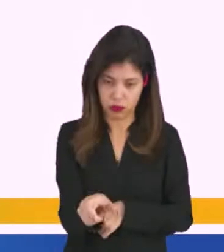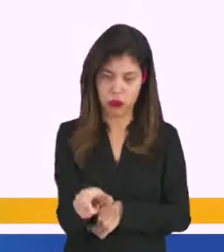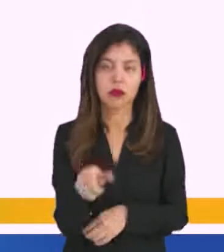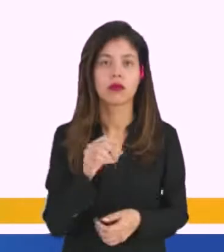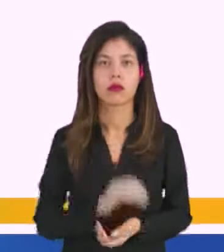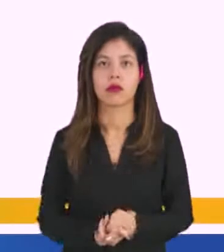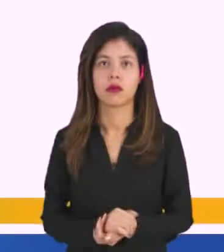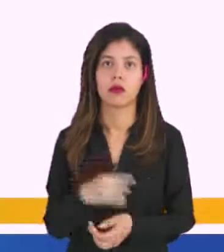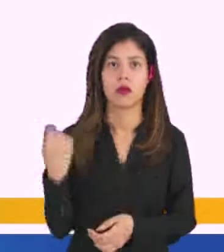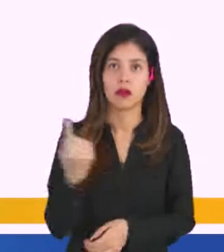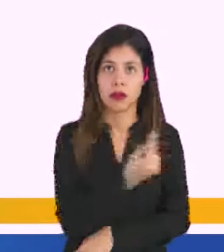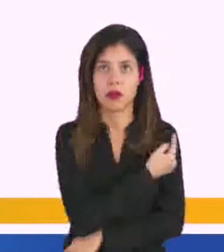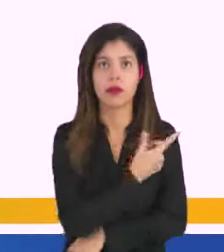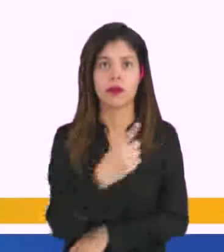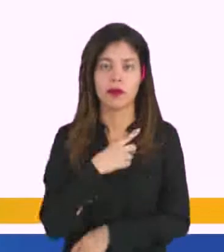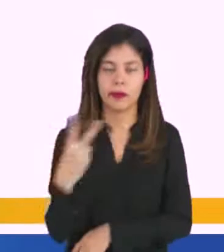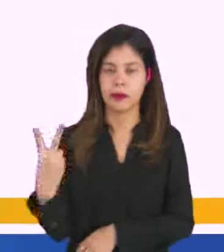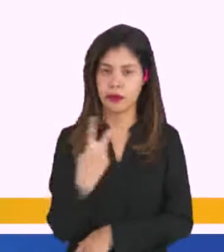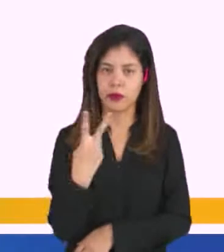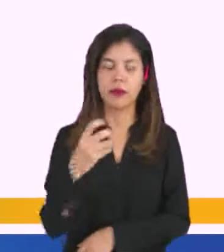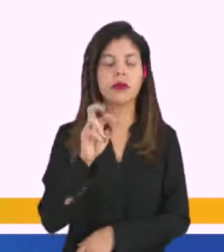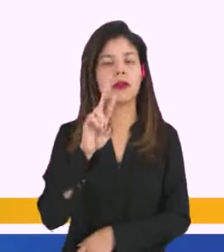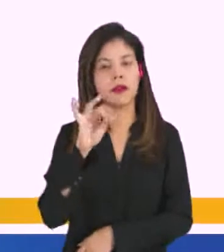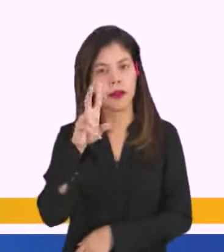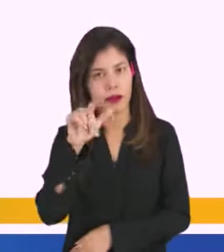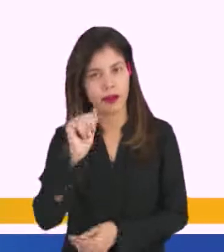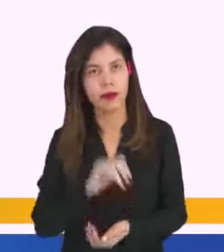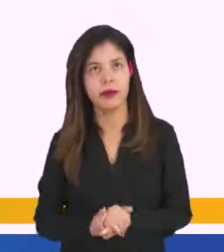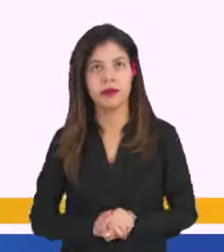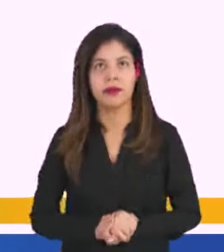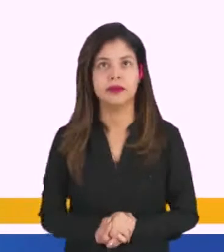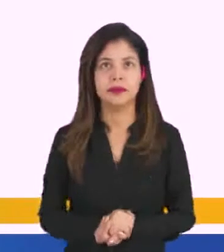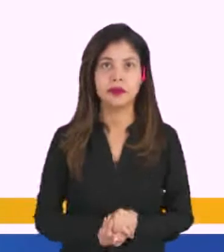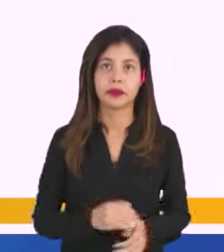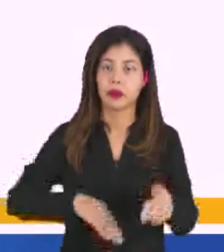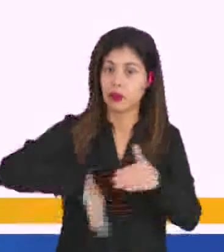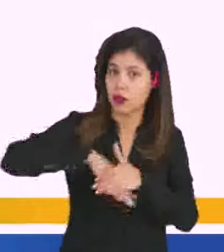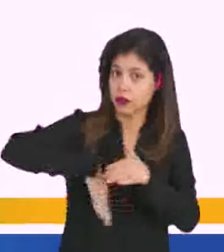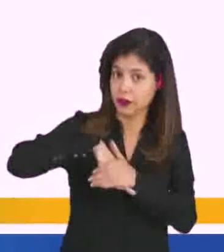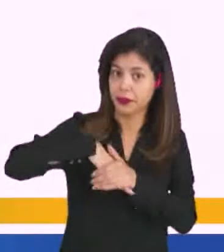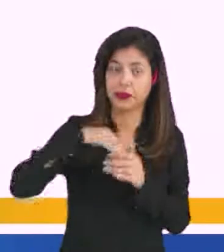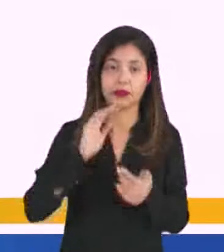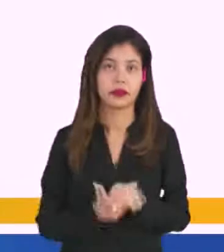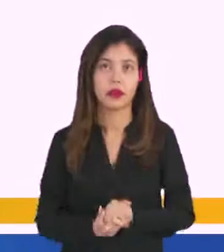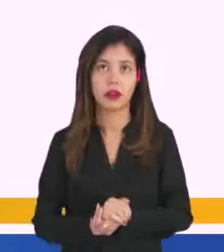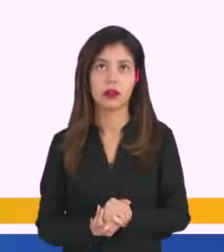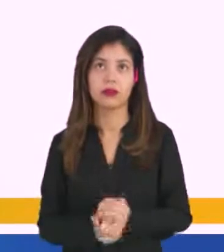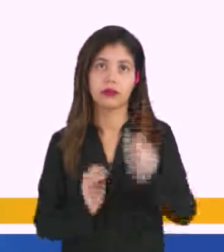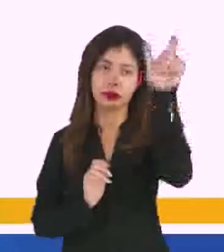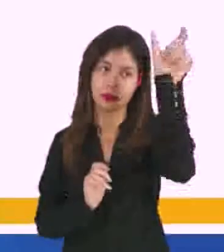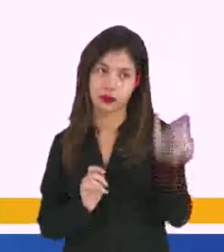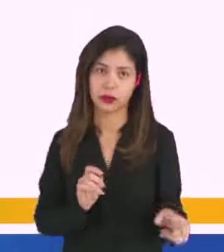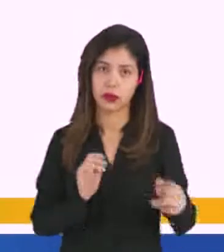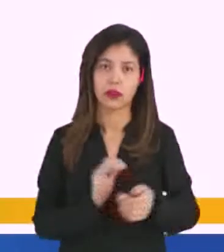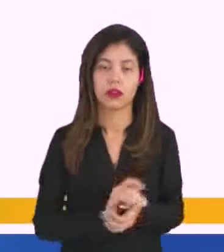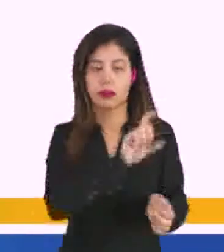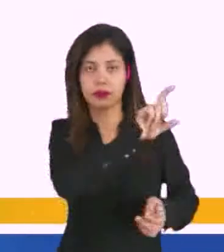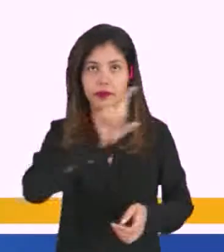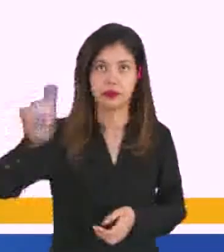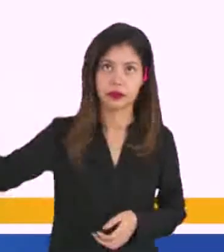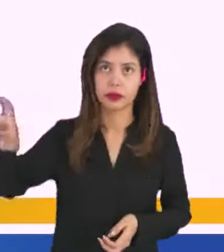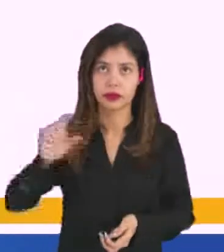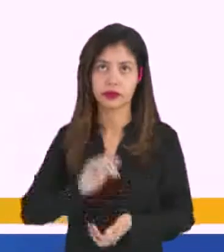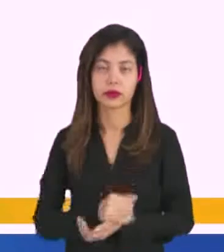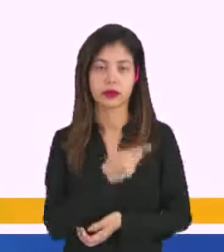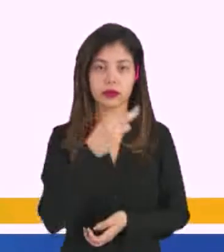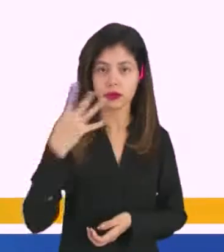certo? Então, nós temos aí duas variáveis, né? Os jogadores no eixo horizontal e a